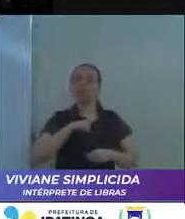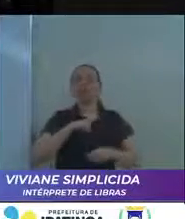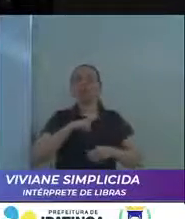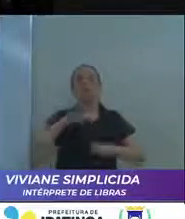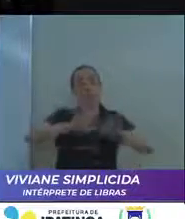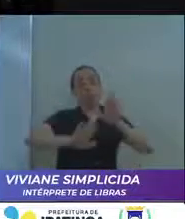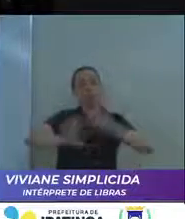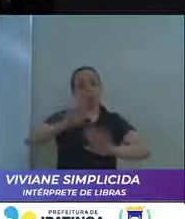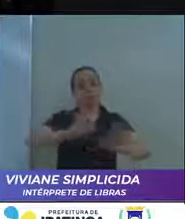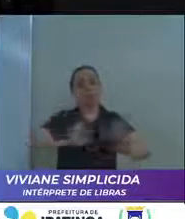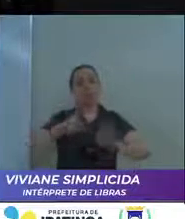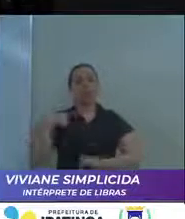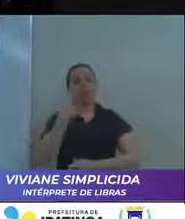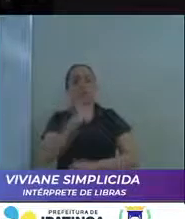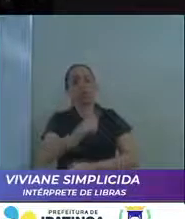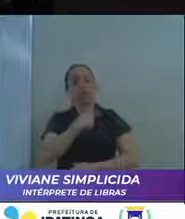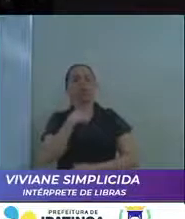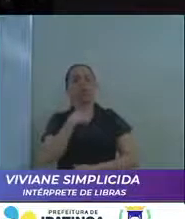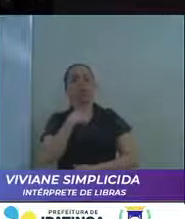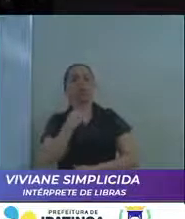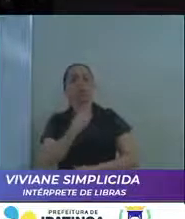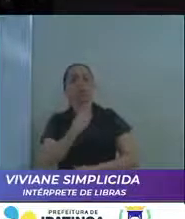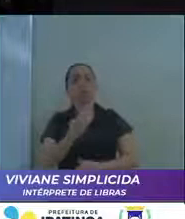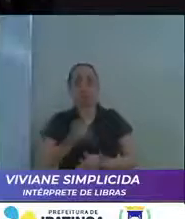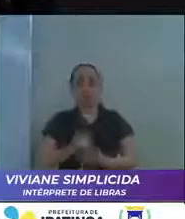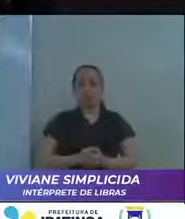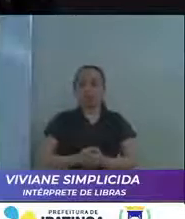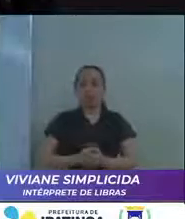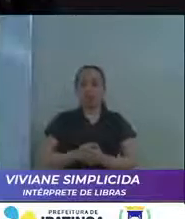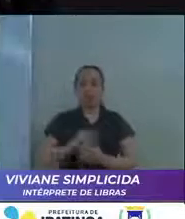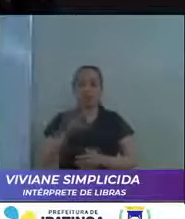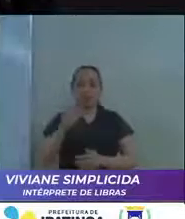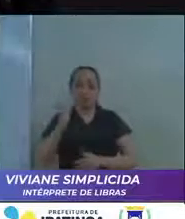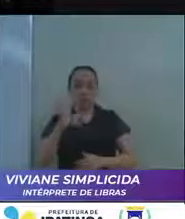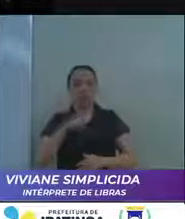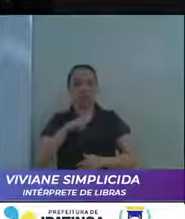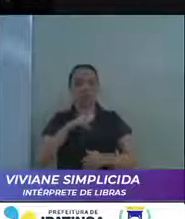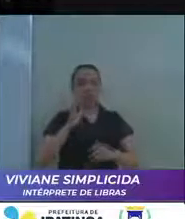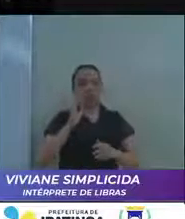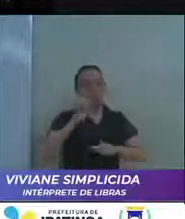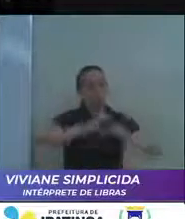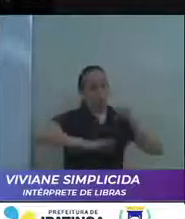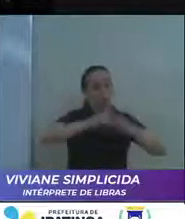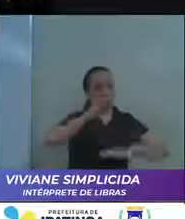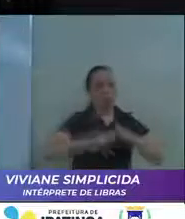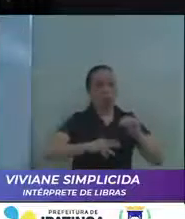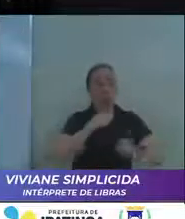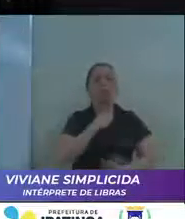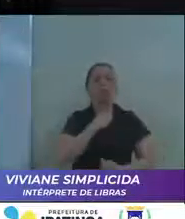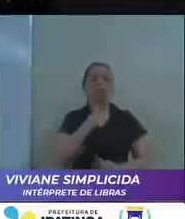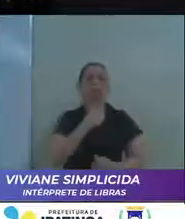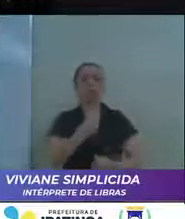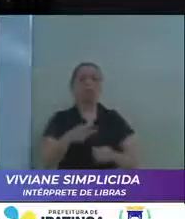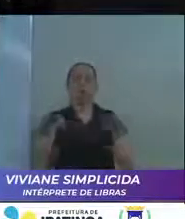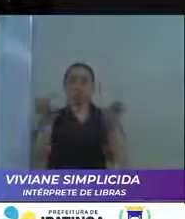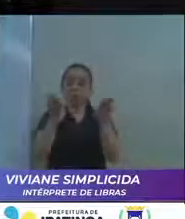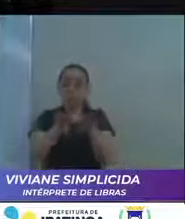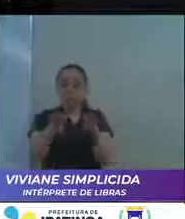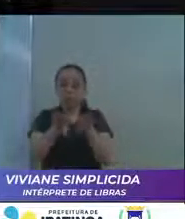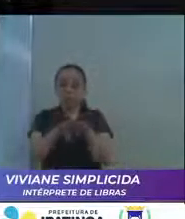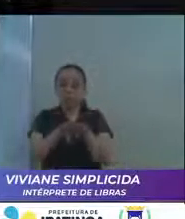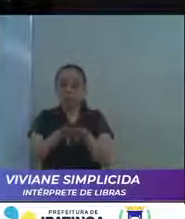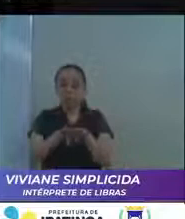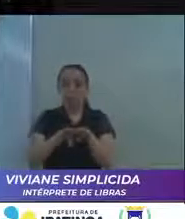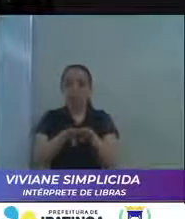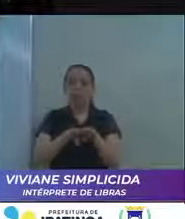utilizar. Agora, como a gente é considerada atleta da voz, a gente também, além de eu